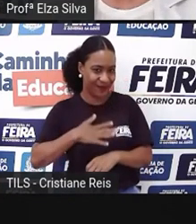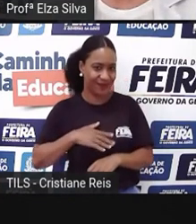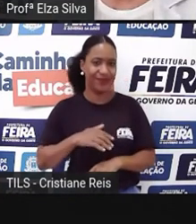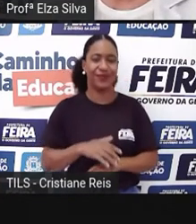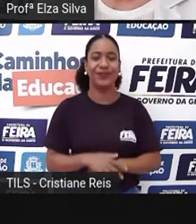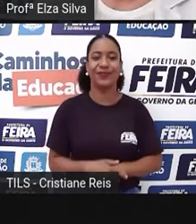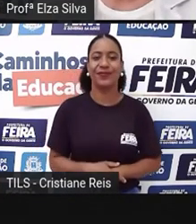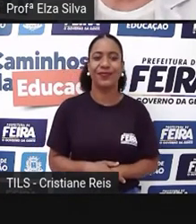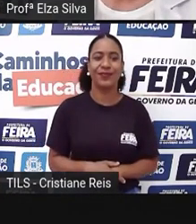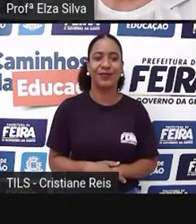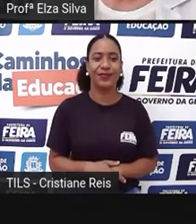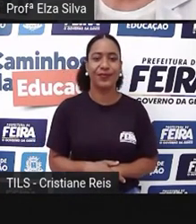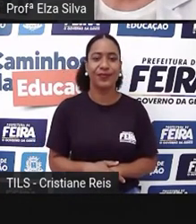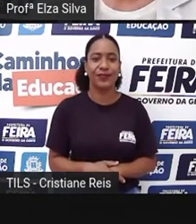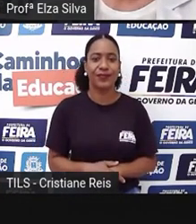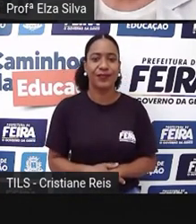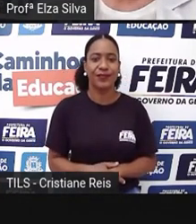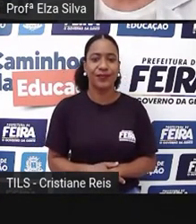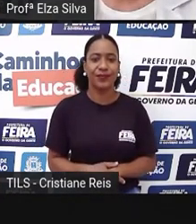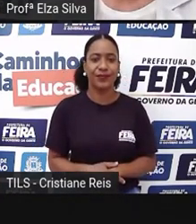favor.